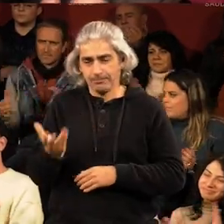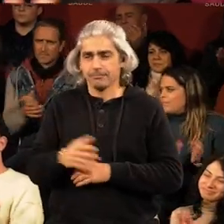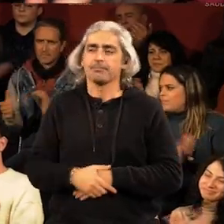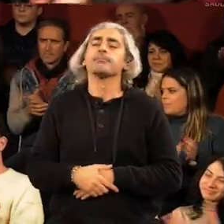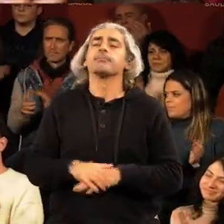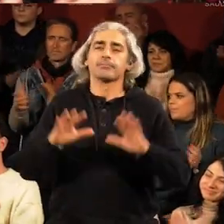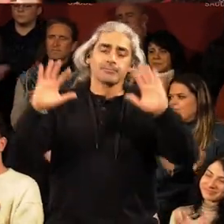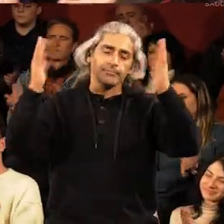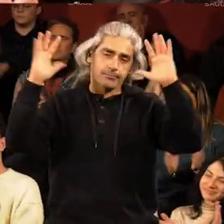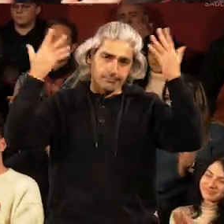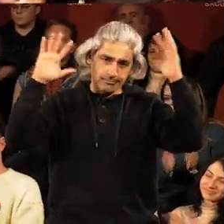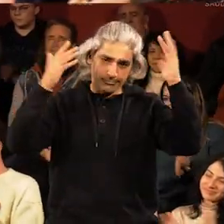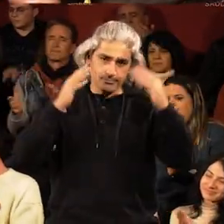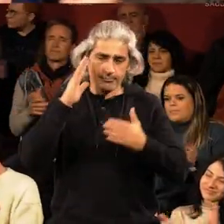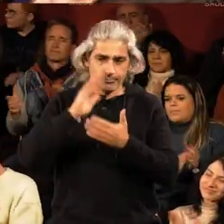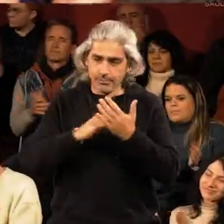Mariana